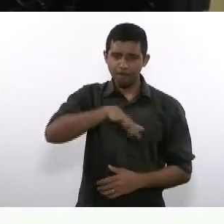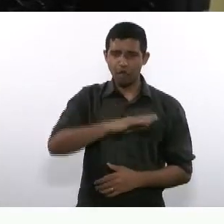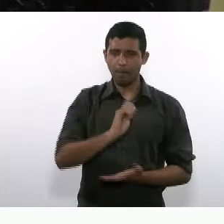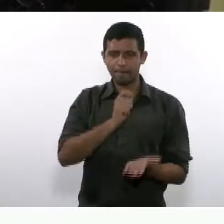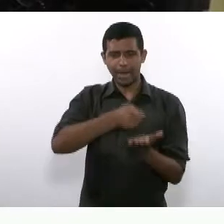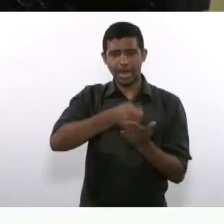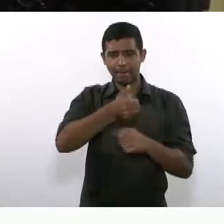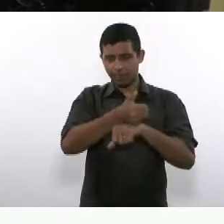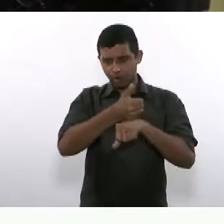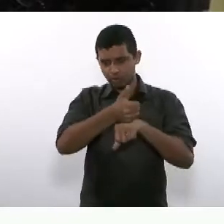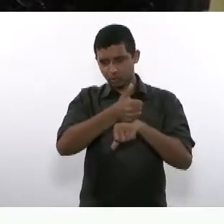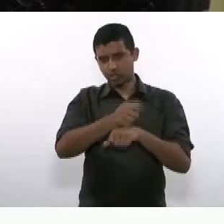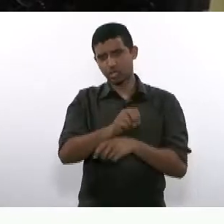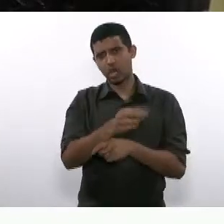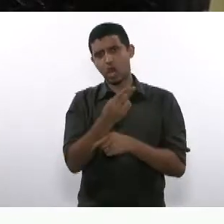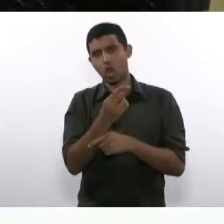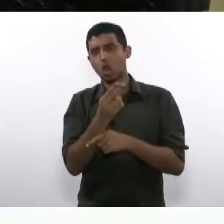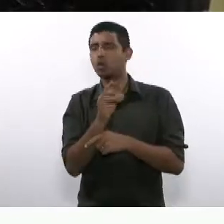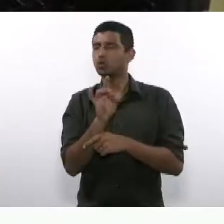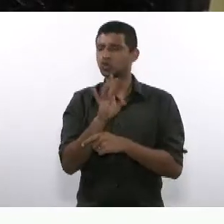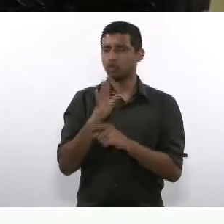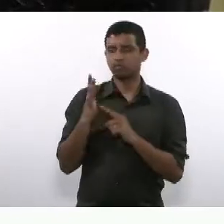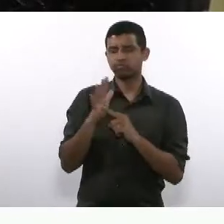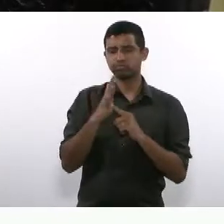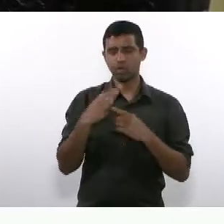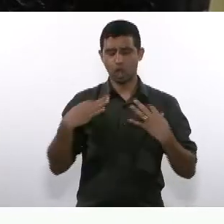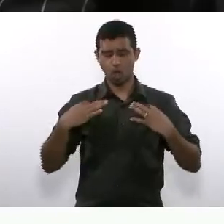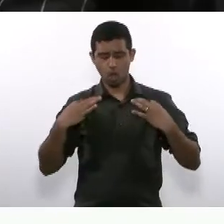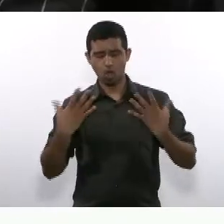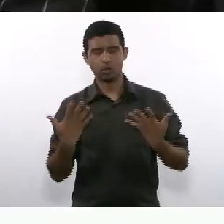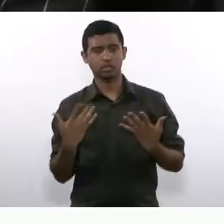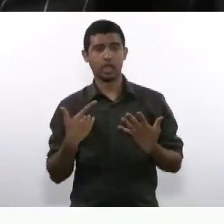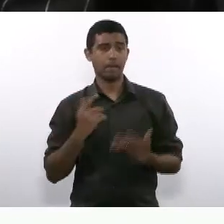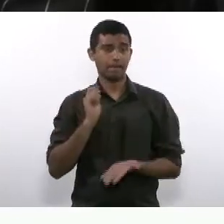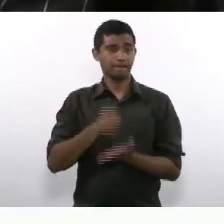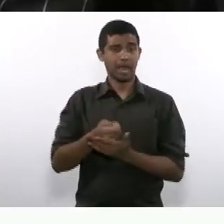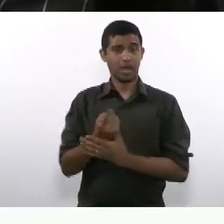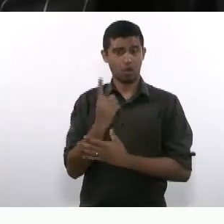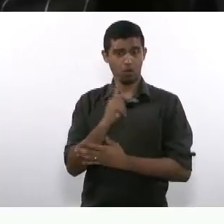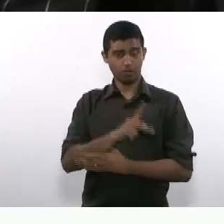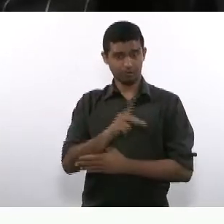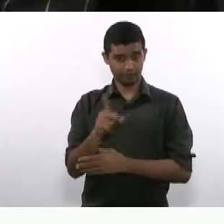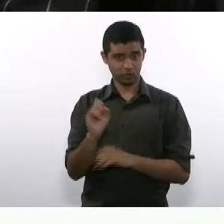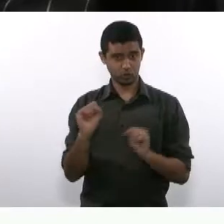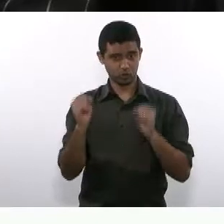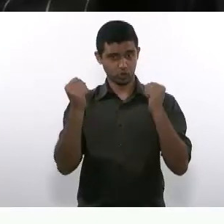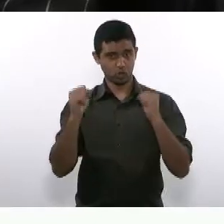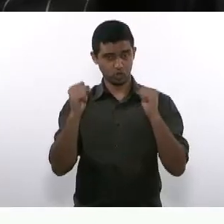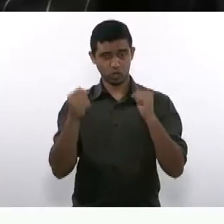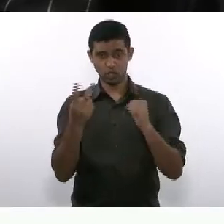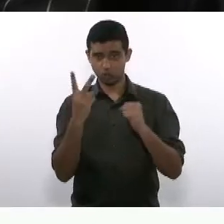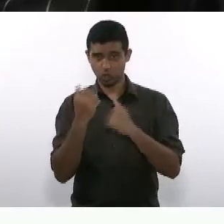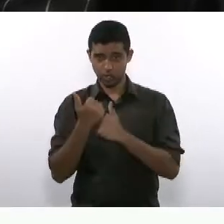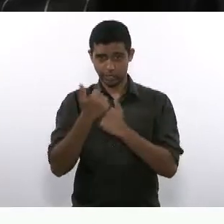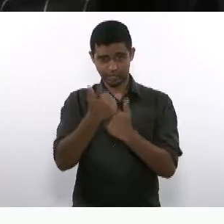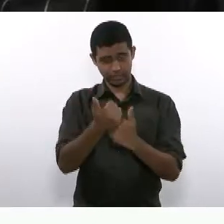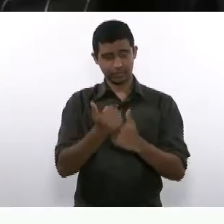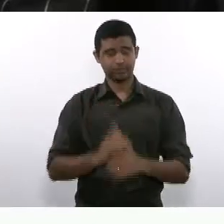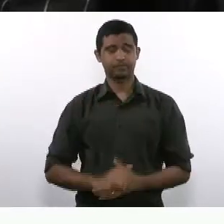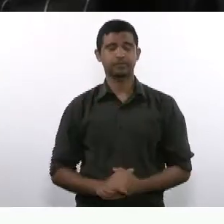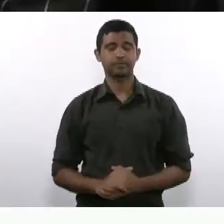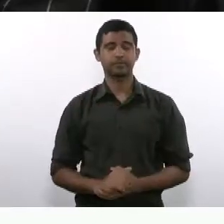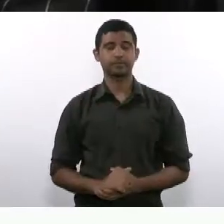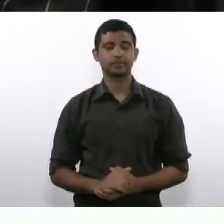profissionais ou também de equipamento, de uniforme? Paga um professor de educação física, 2 auxiliares